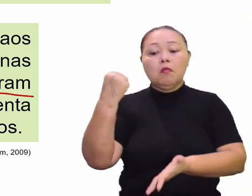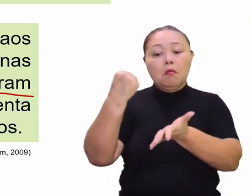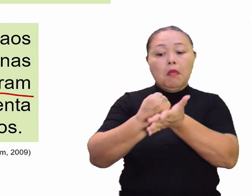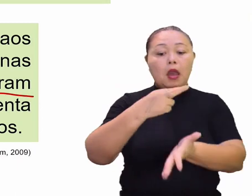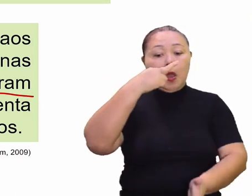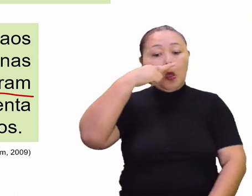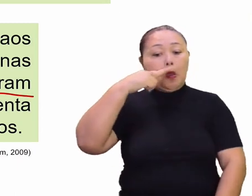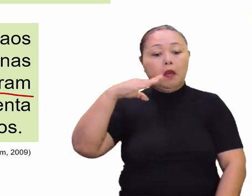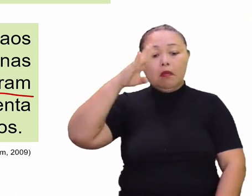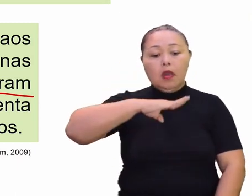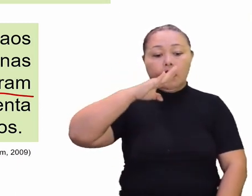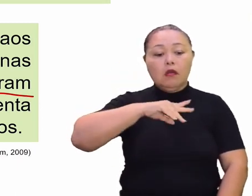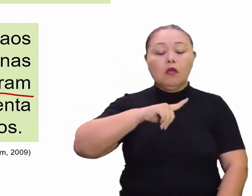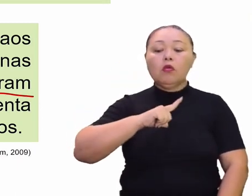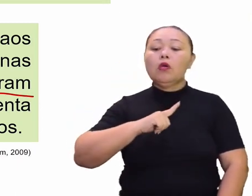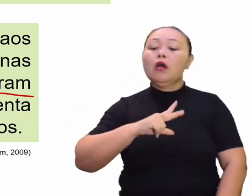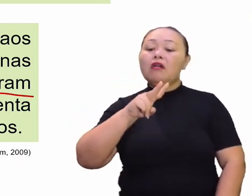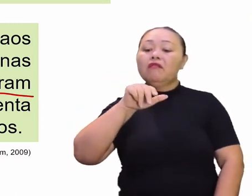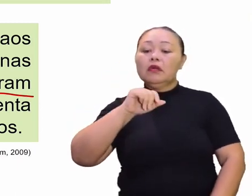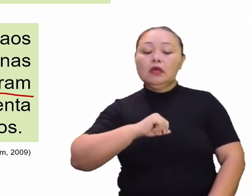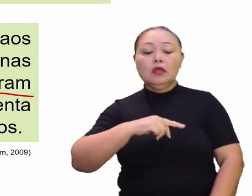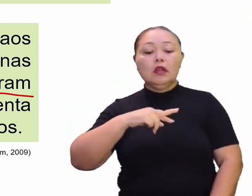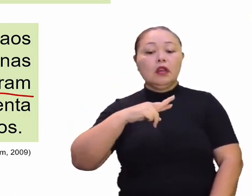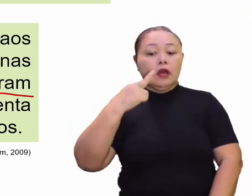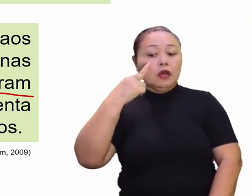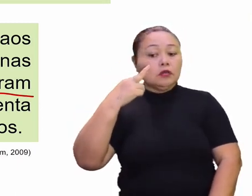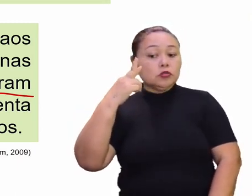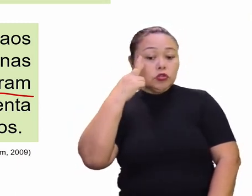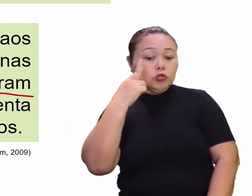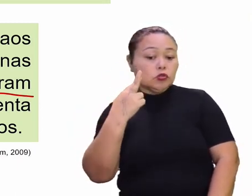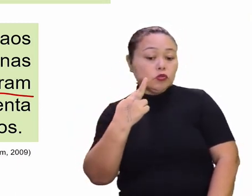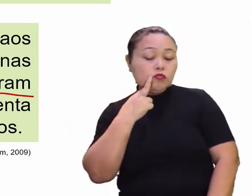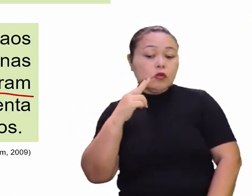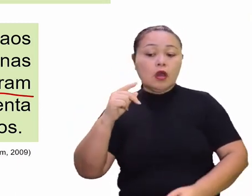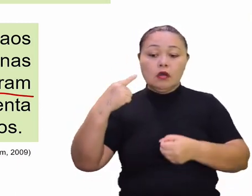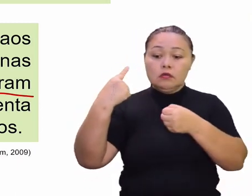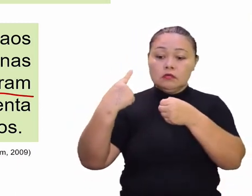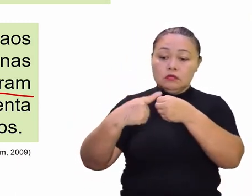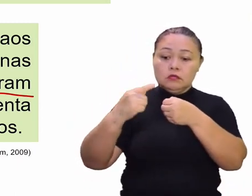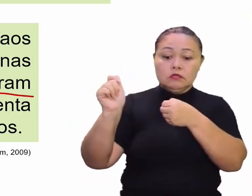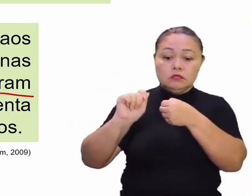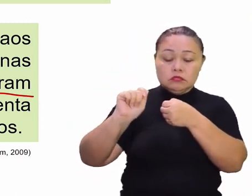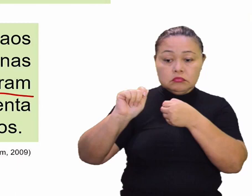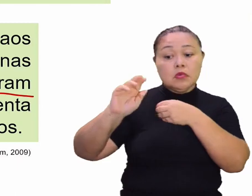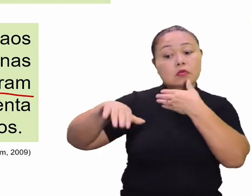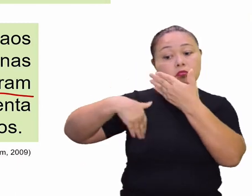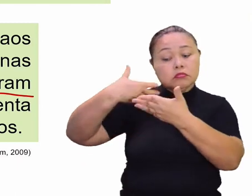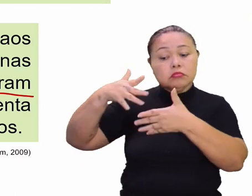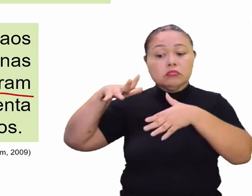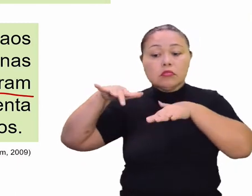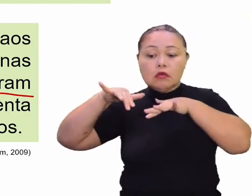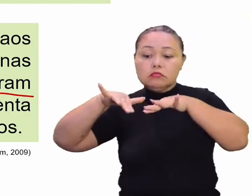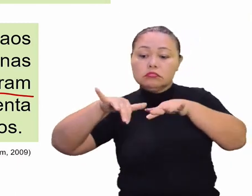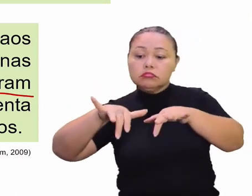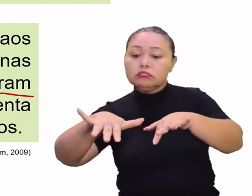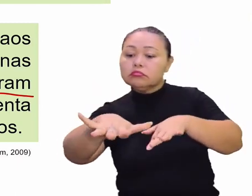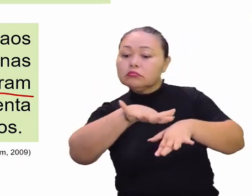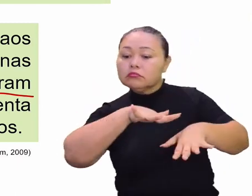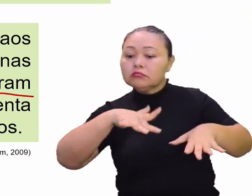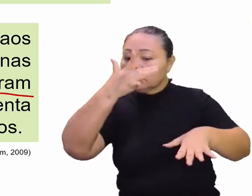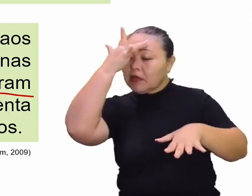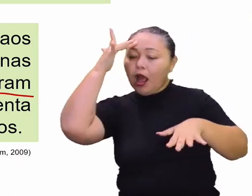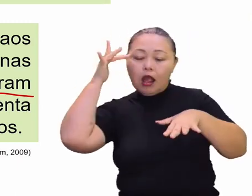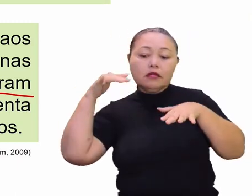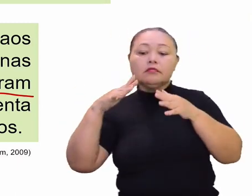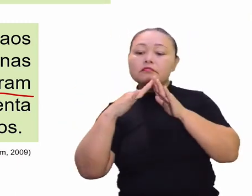Rondon, Pimenta Bueno, Vila de Rondônia, Ariquemes, entre outros. Que agora contribuiu para a ocupação dessas novas áreas a